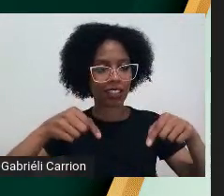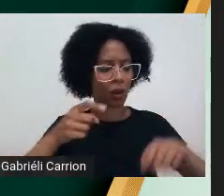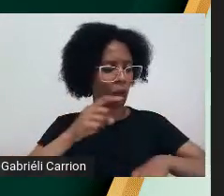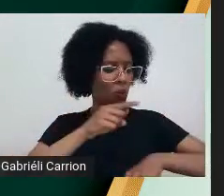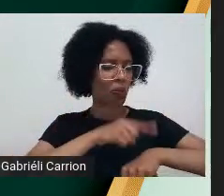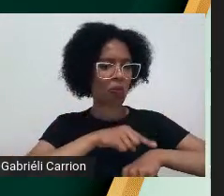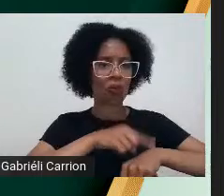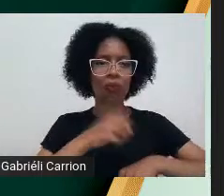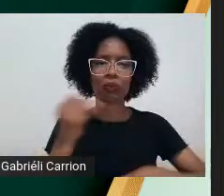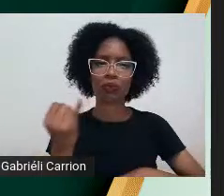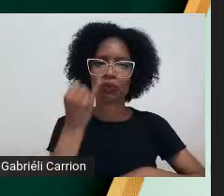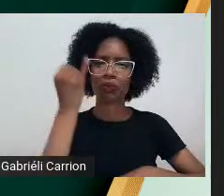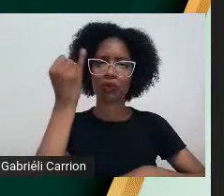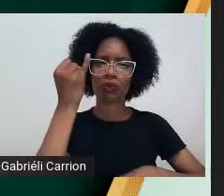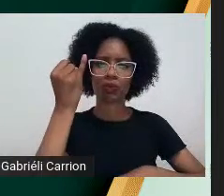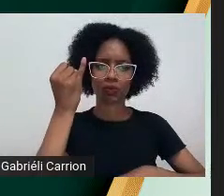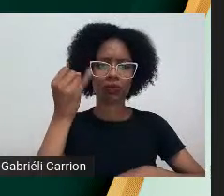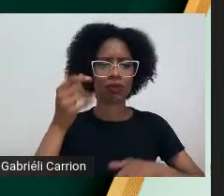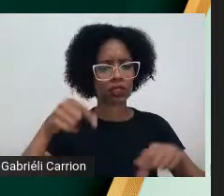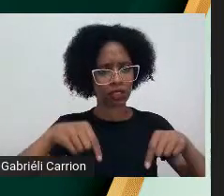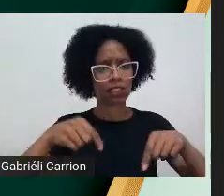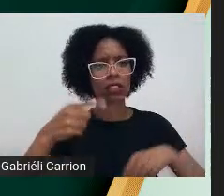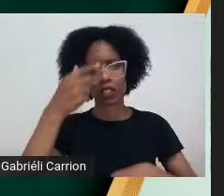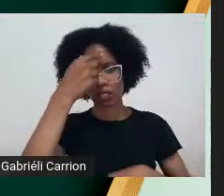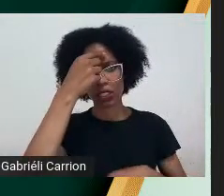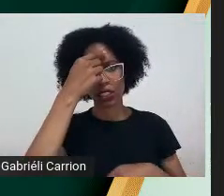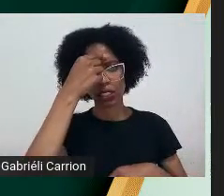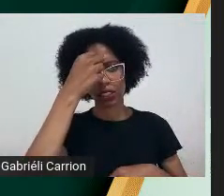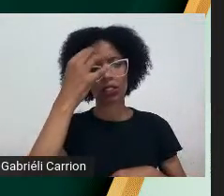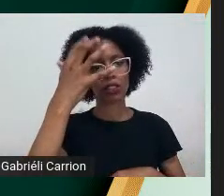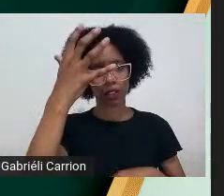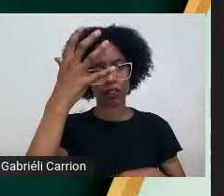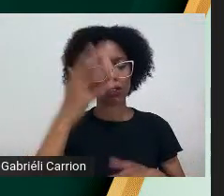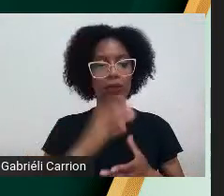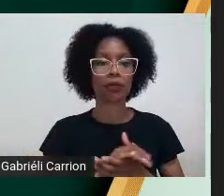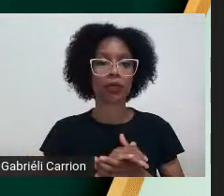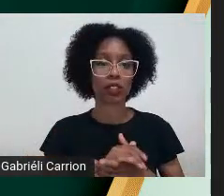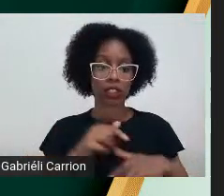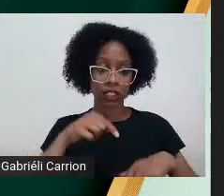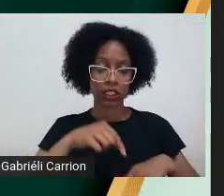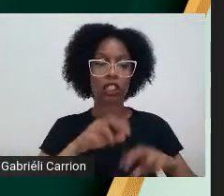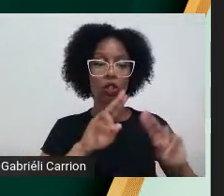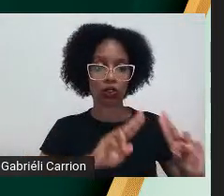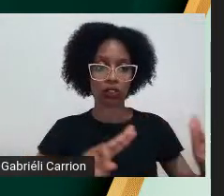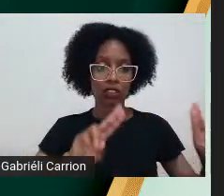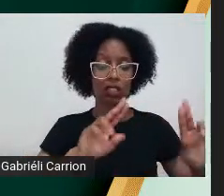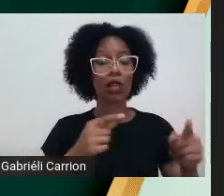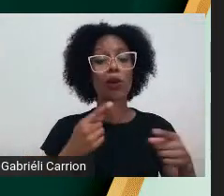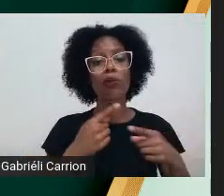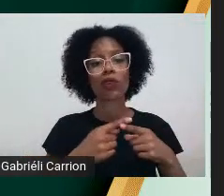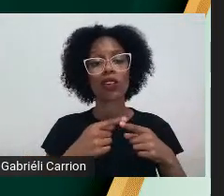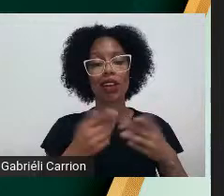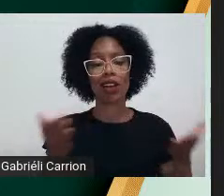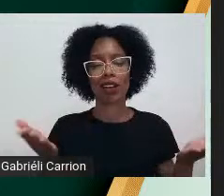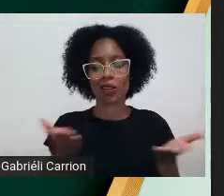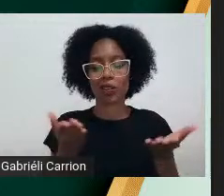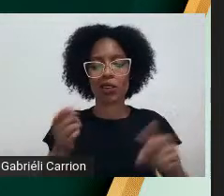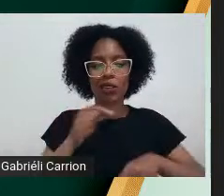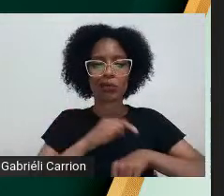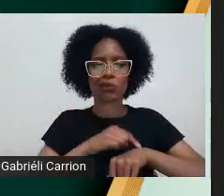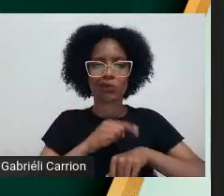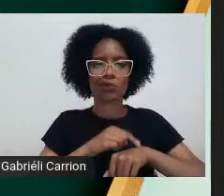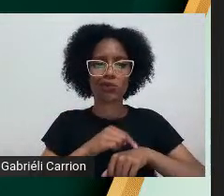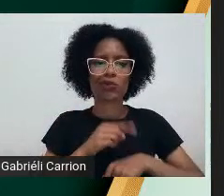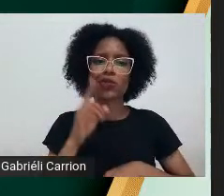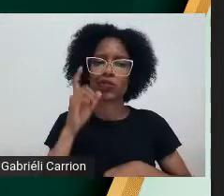importante. Importante para a universidade, a gente vem num momento bem delicado do